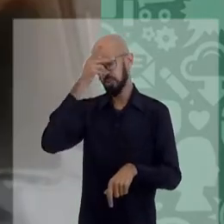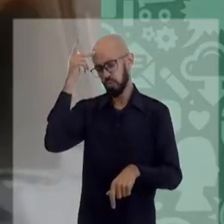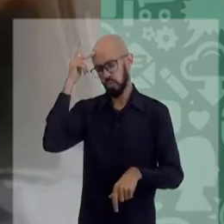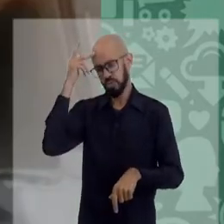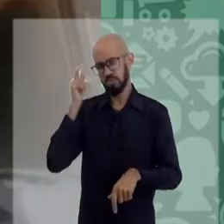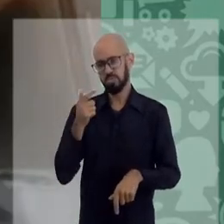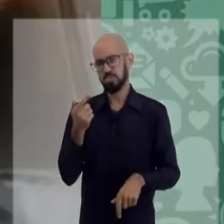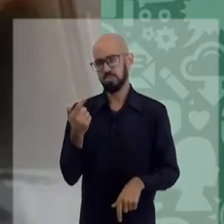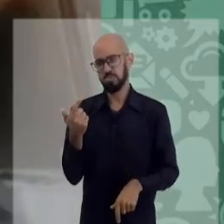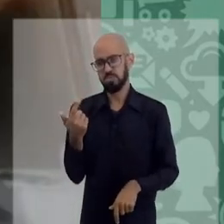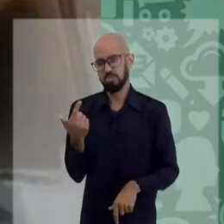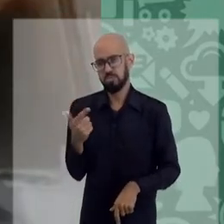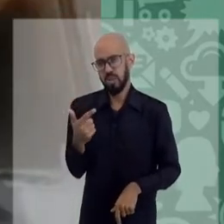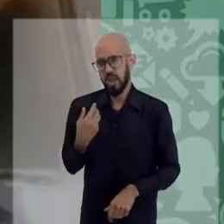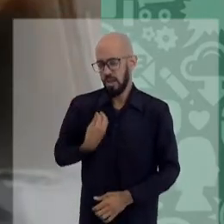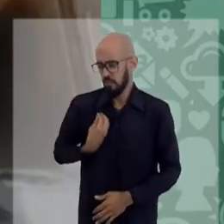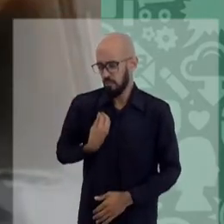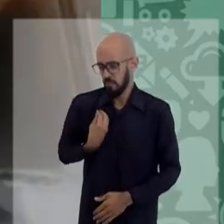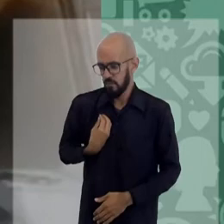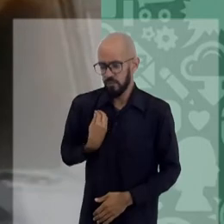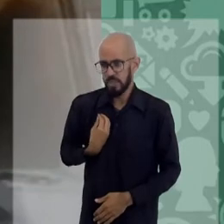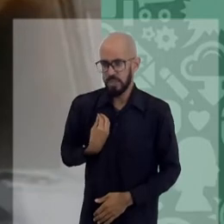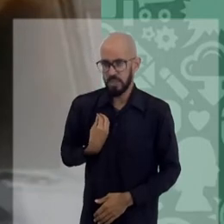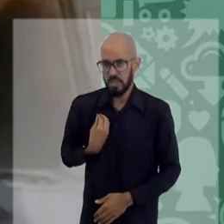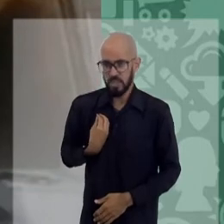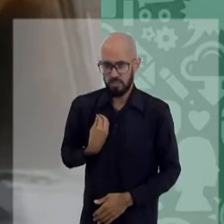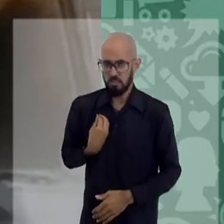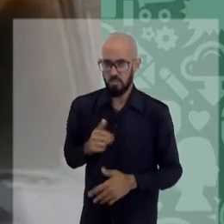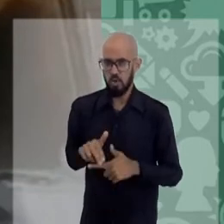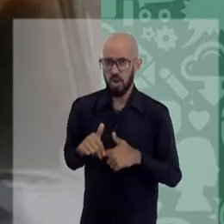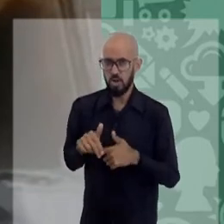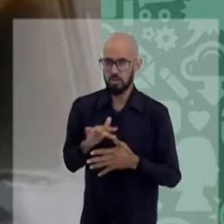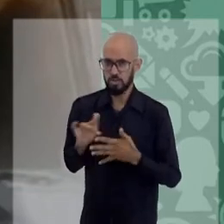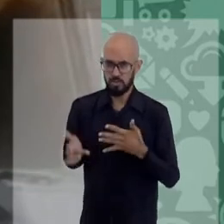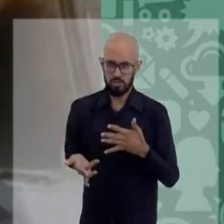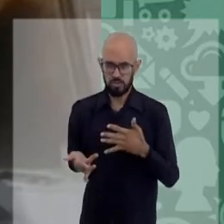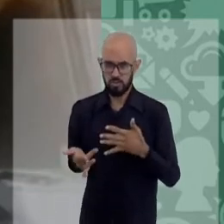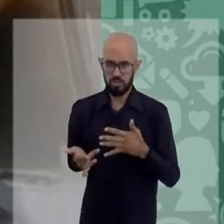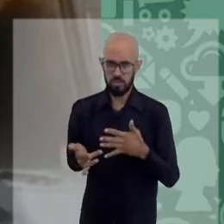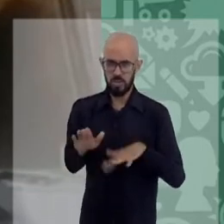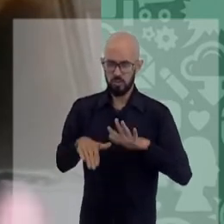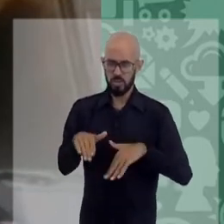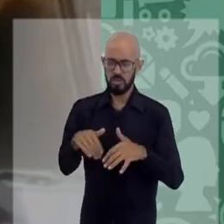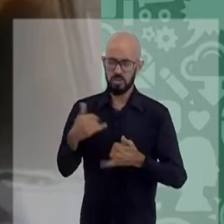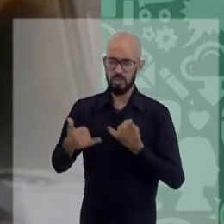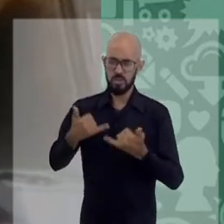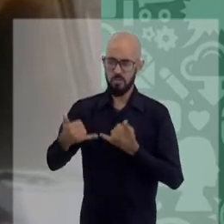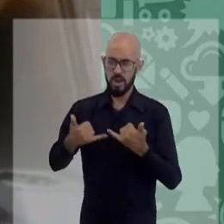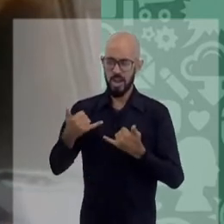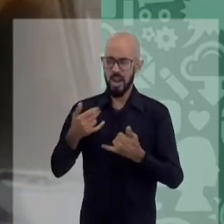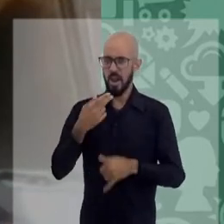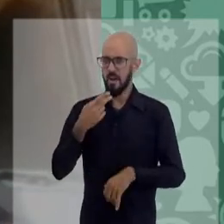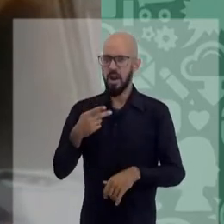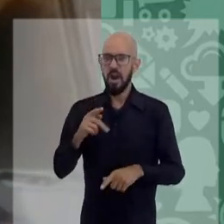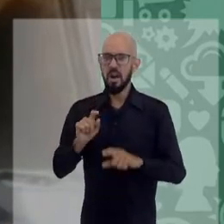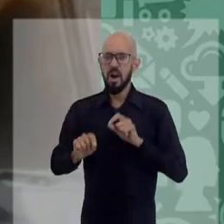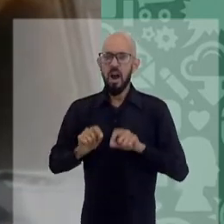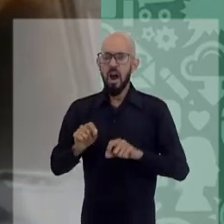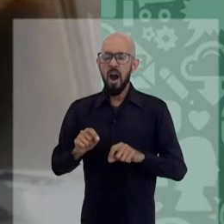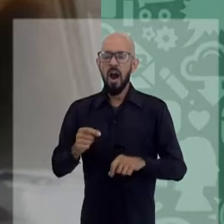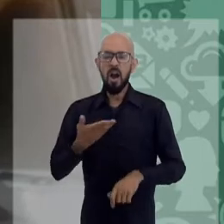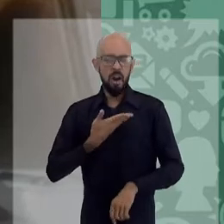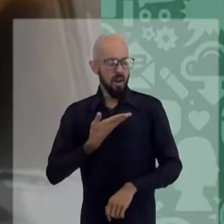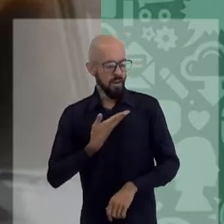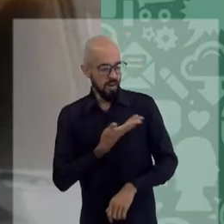de pessoas que não vivem a vida através das redes sociais. A gente brinca até, diz que o colega de